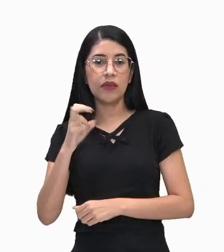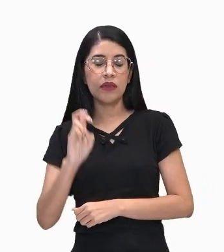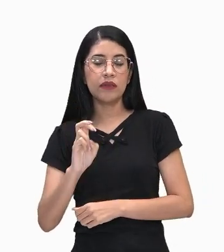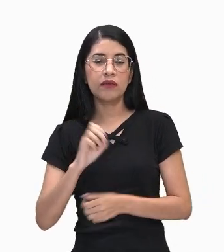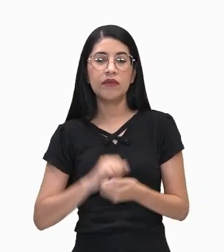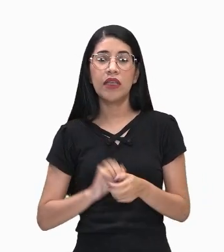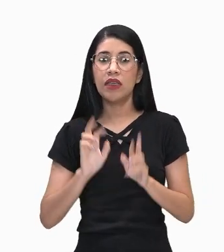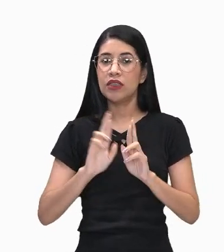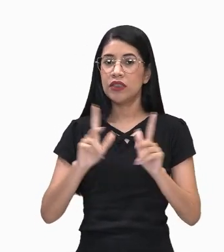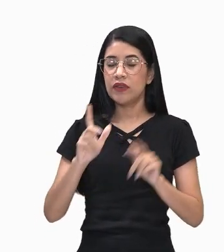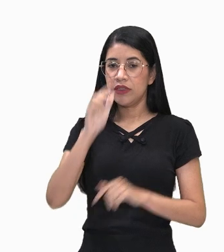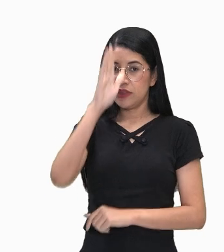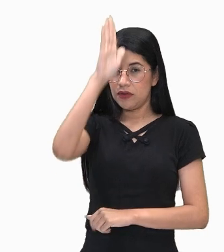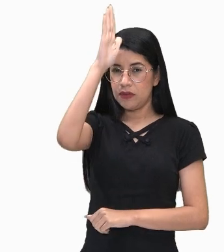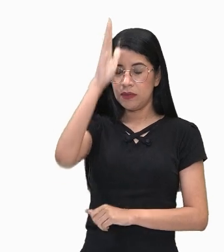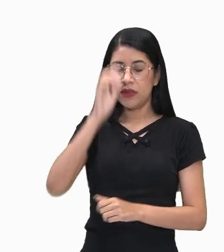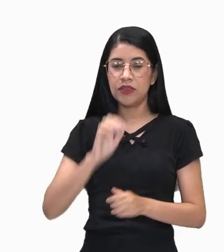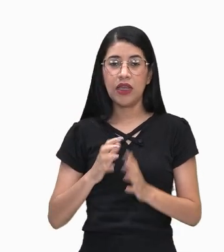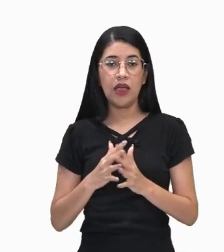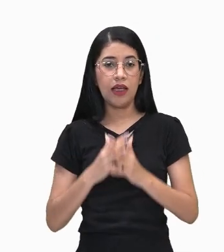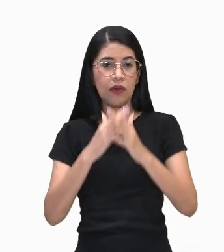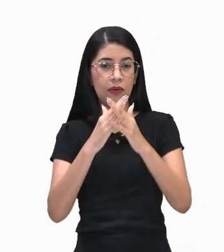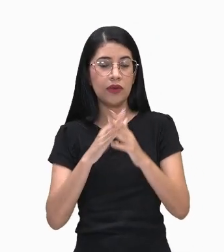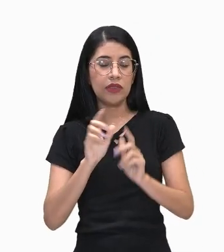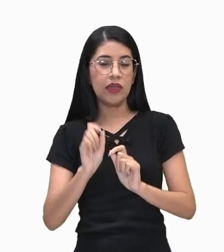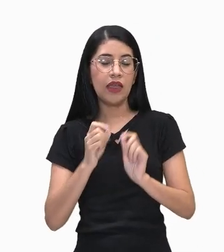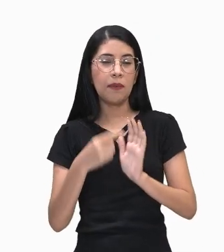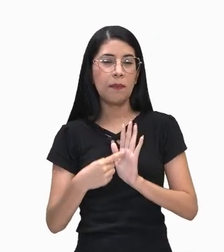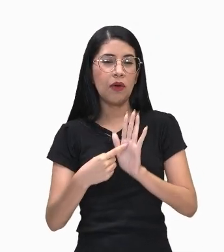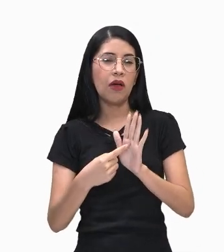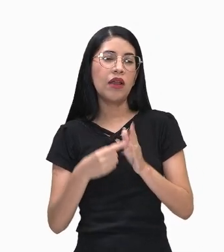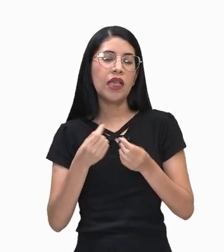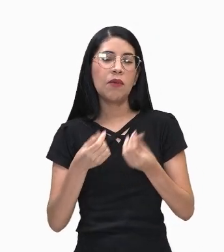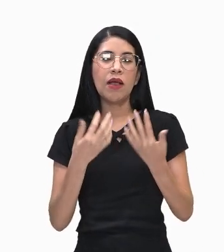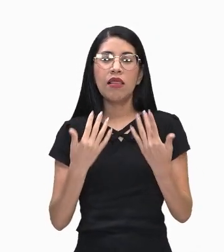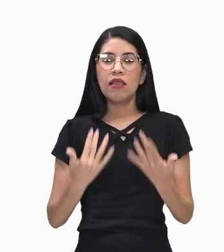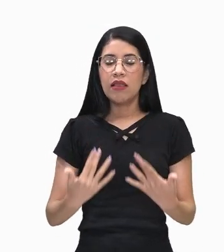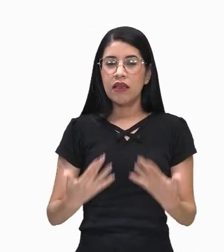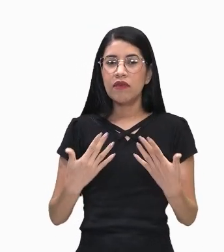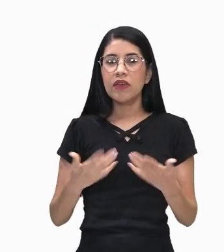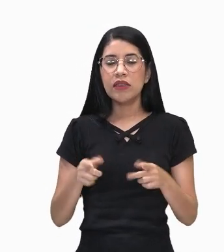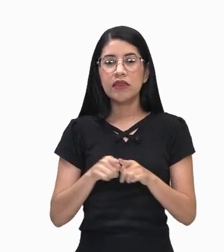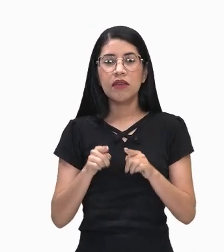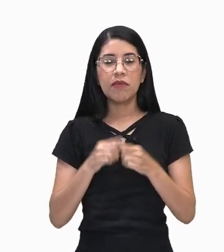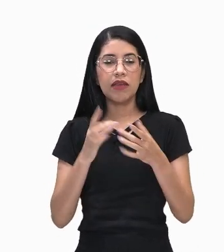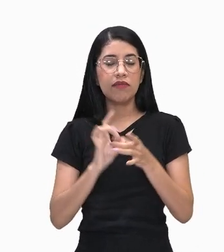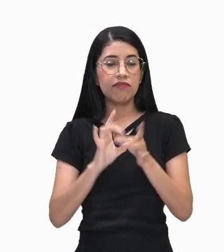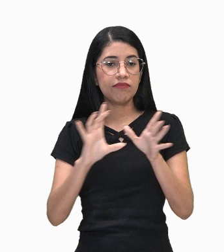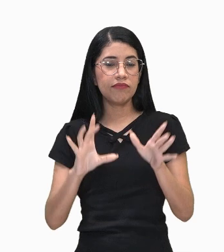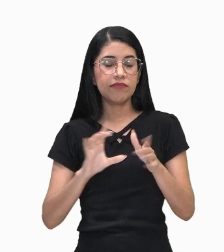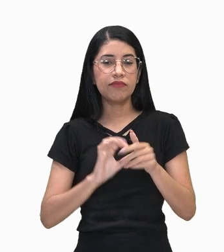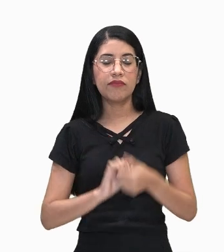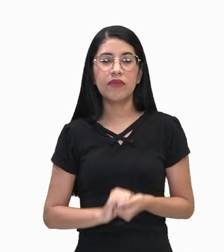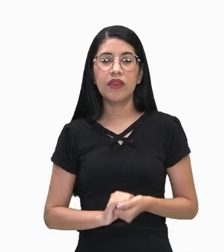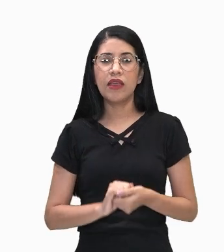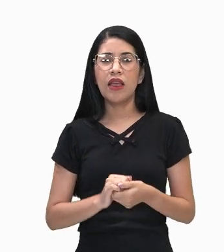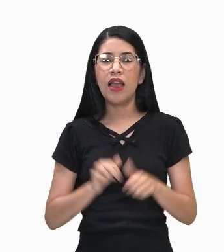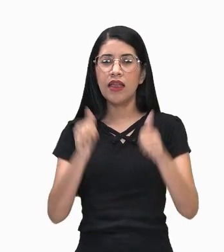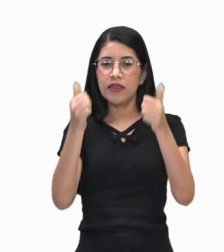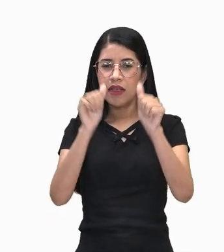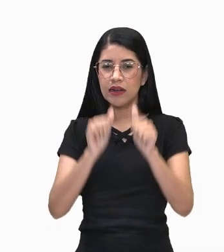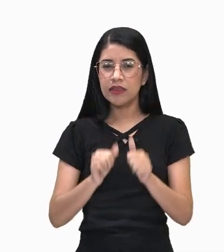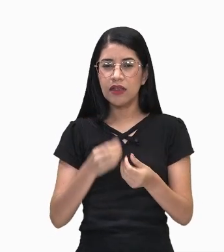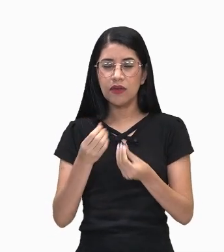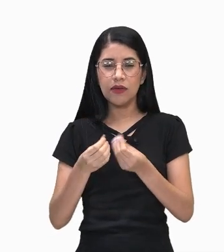da arte românica, a arte gótica revelou maior leveza e abertura. Vamos agora analisar a arquitetura